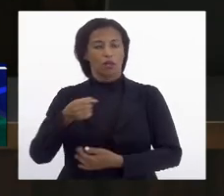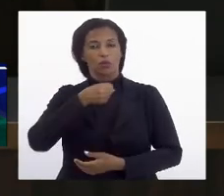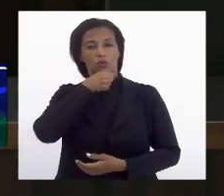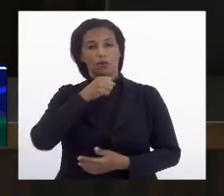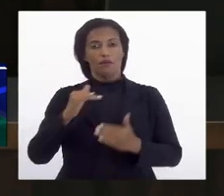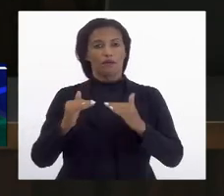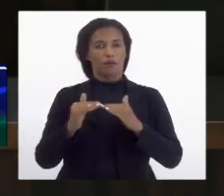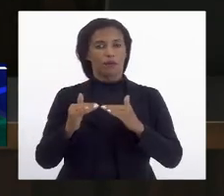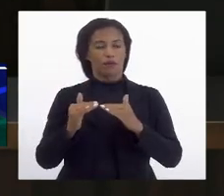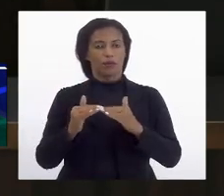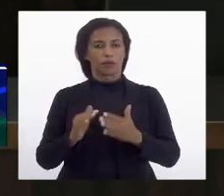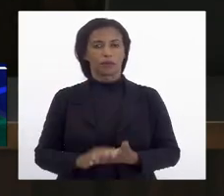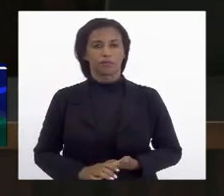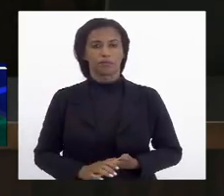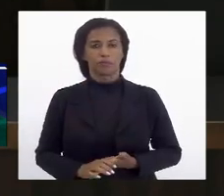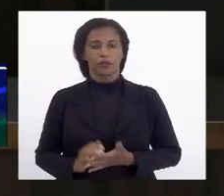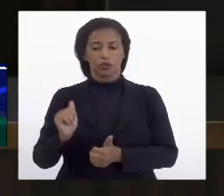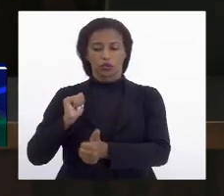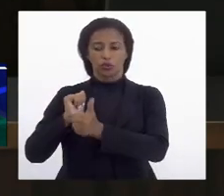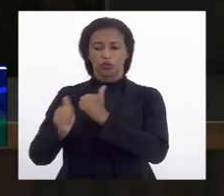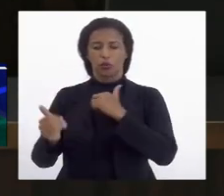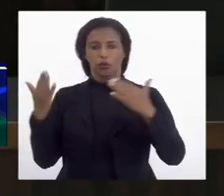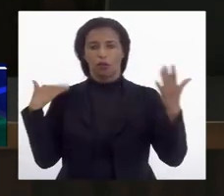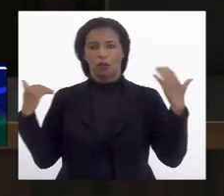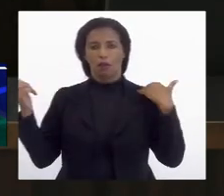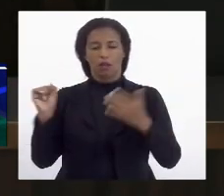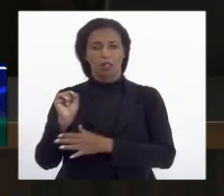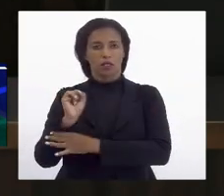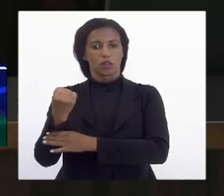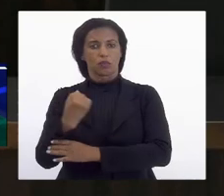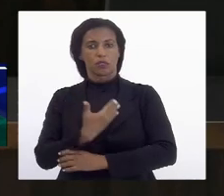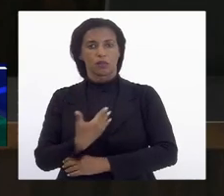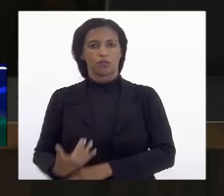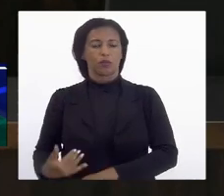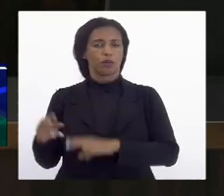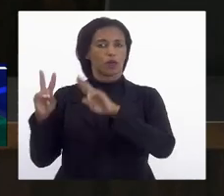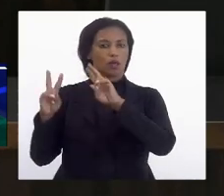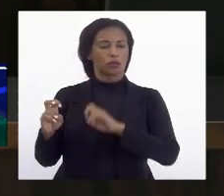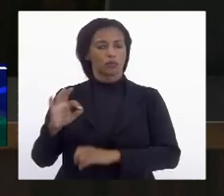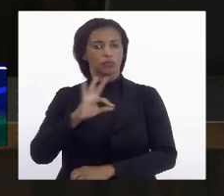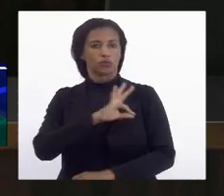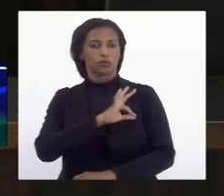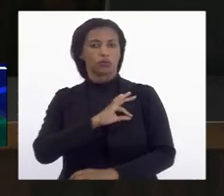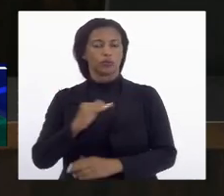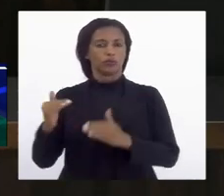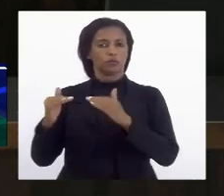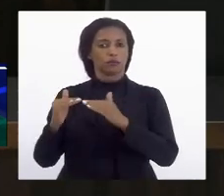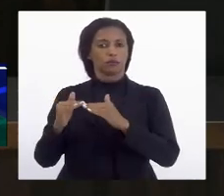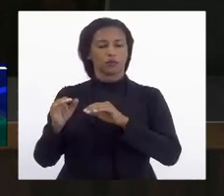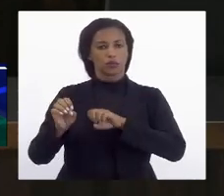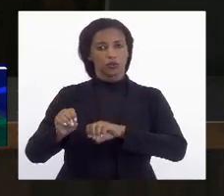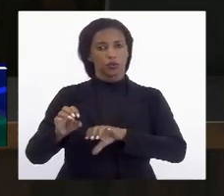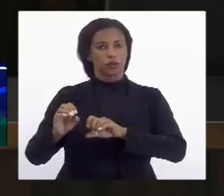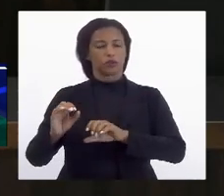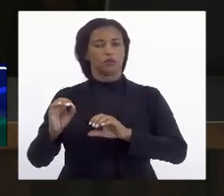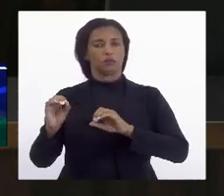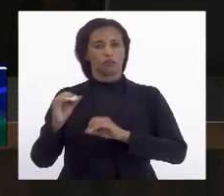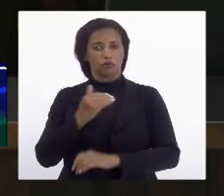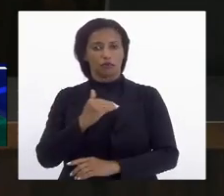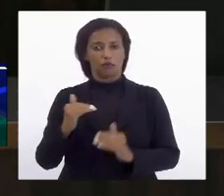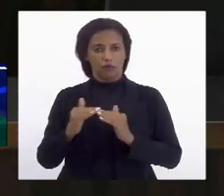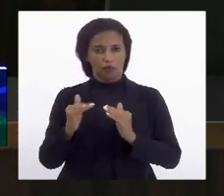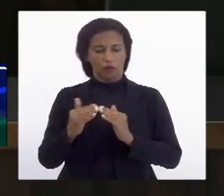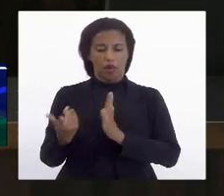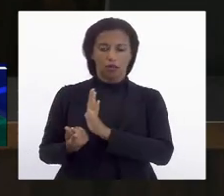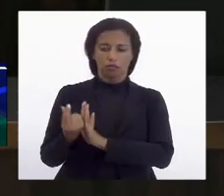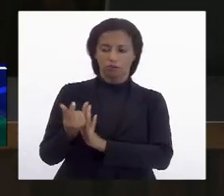favorável de esporte e lazer favorável de segurança pública e assuntos de polícia favorável de educação favorável e de